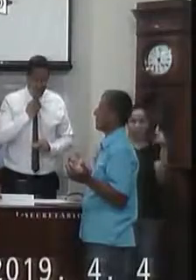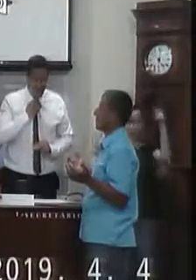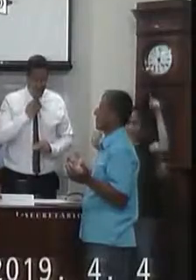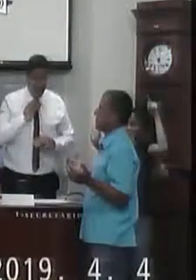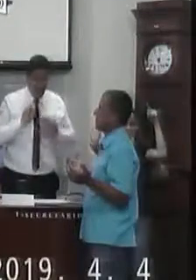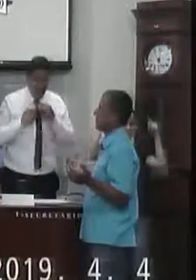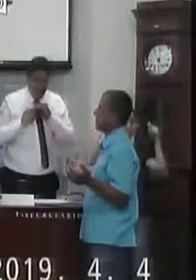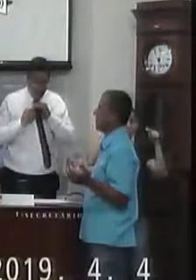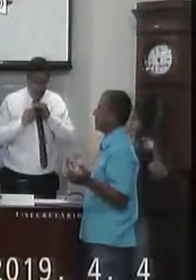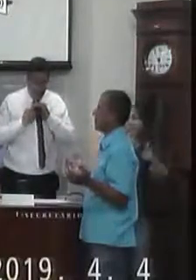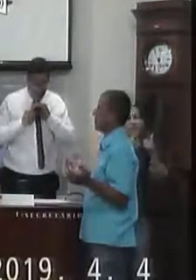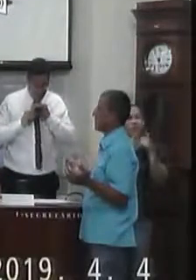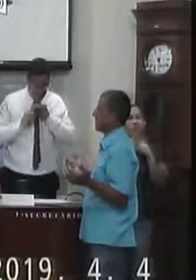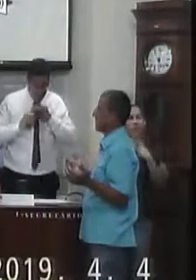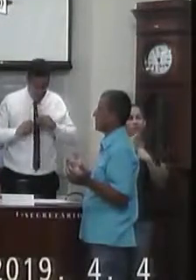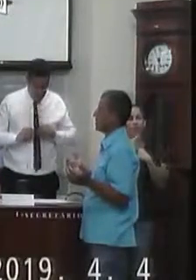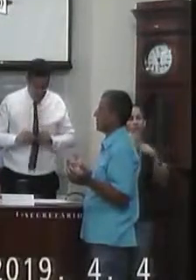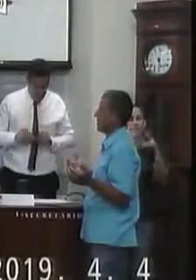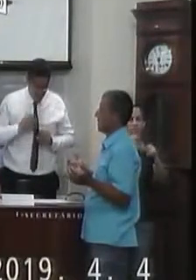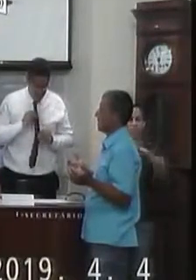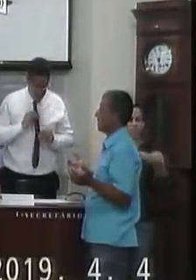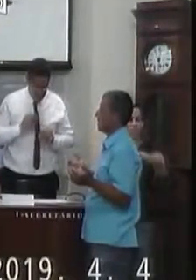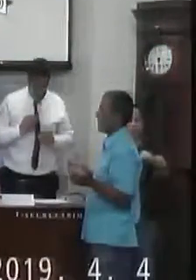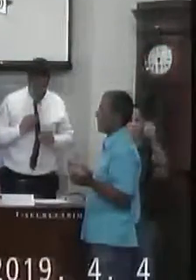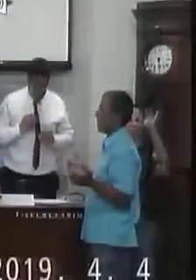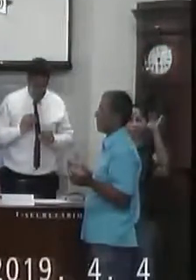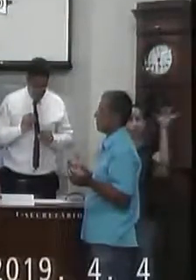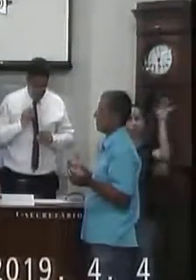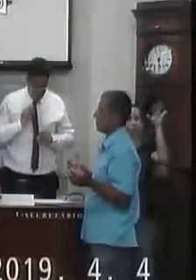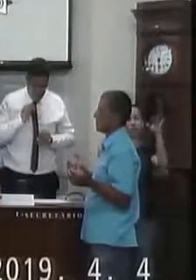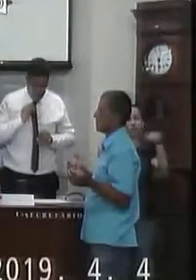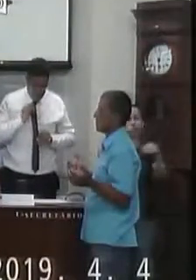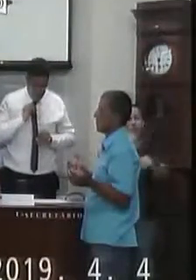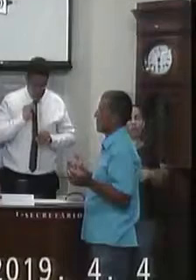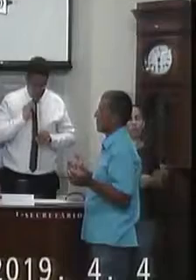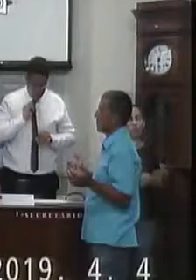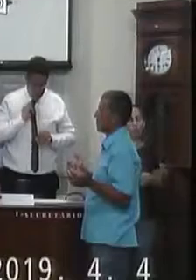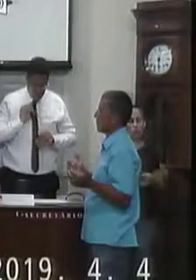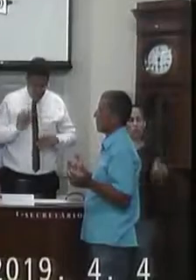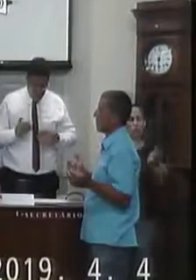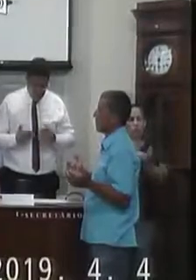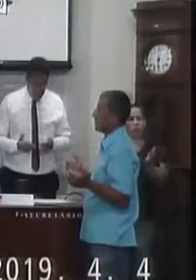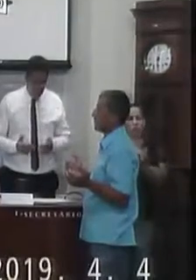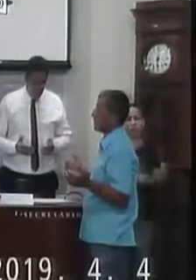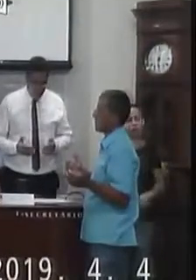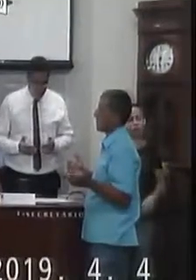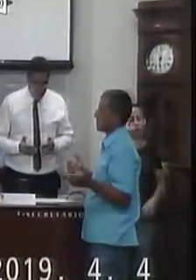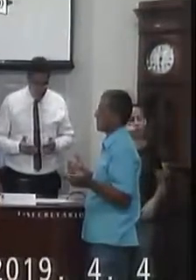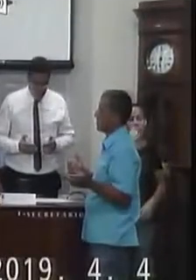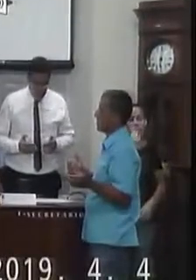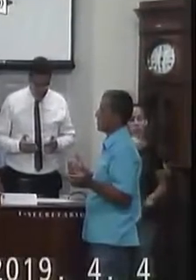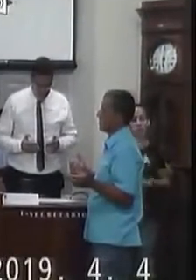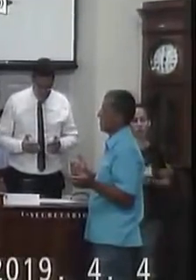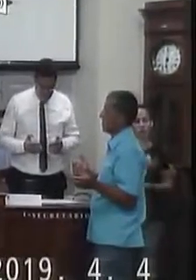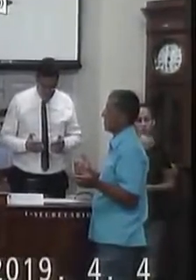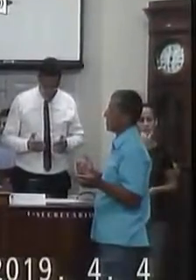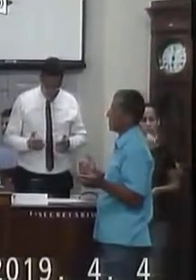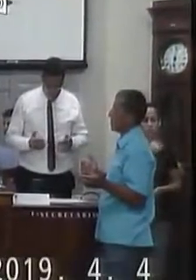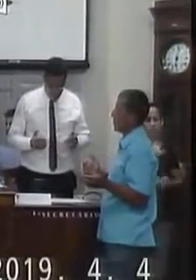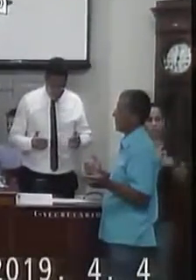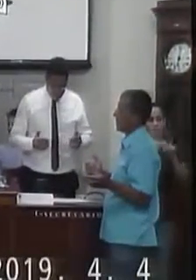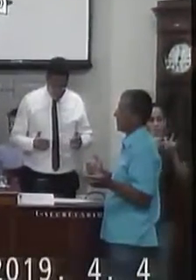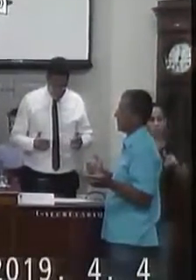reino, seja feita a vossa vontade, assim na terra como no céu. O pão nosso de cada dia nos dai hoje, perdoai